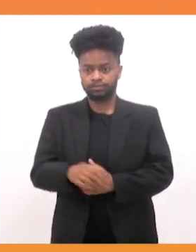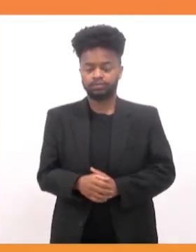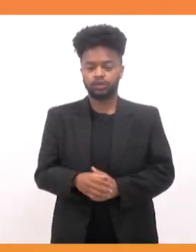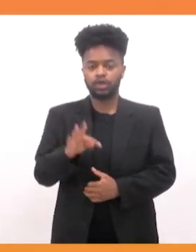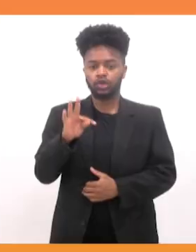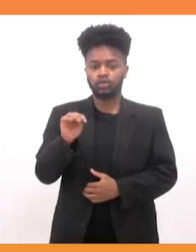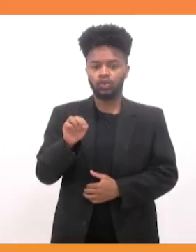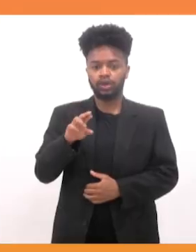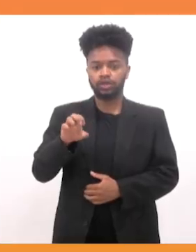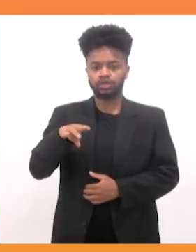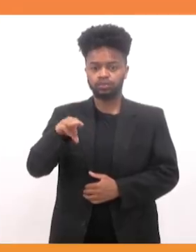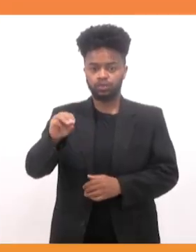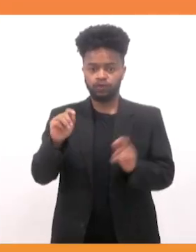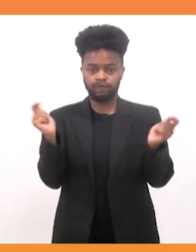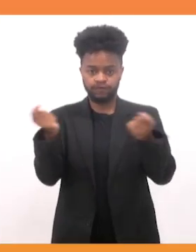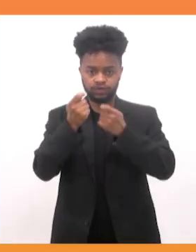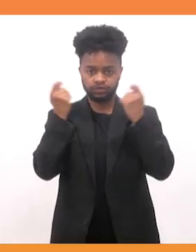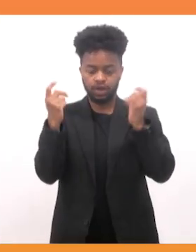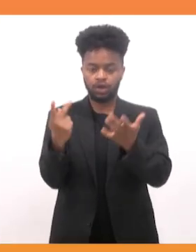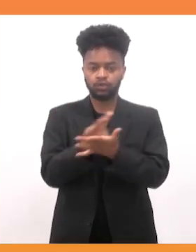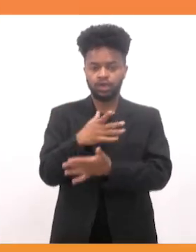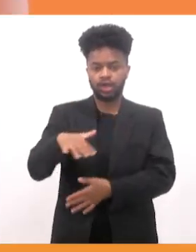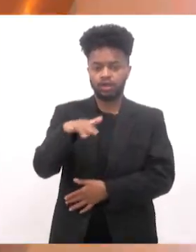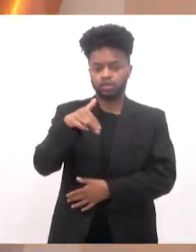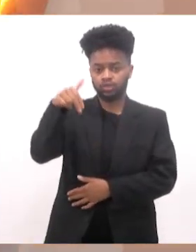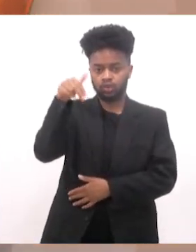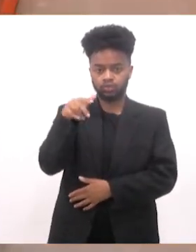Torresmo Fest está de volta à zona norte do Rio.